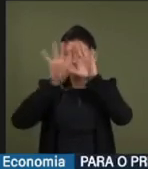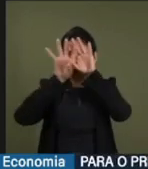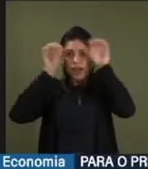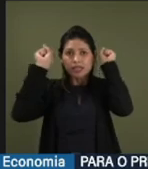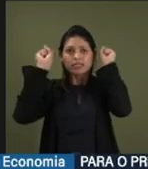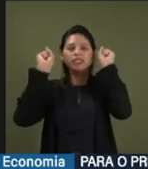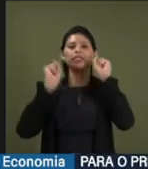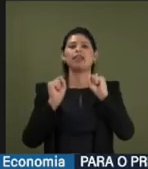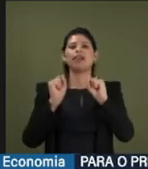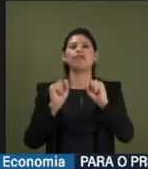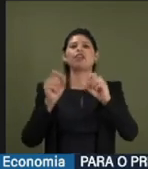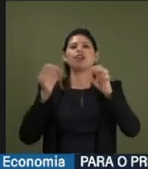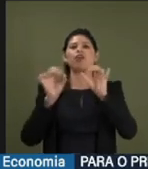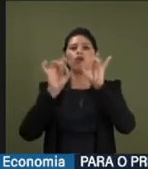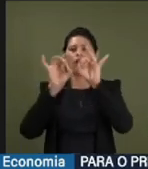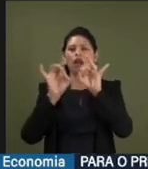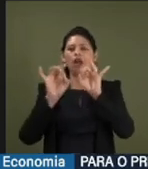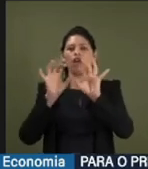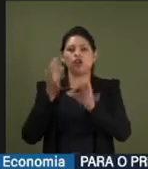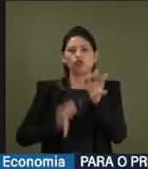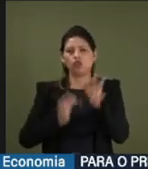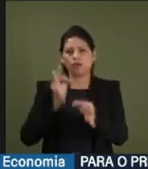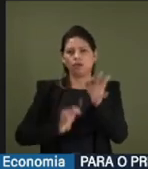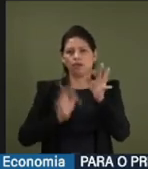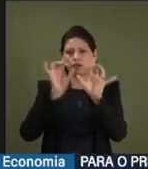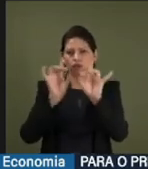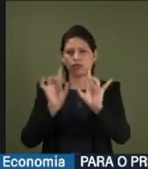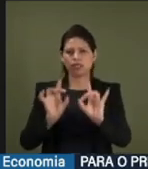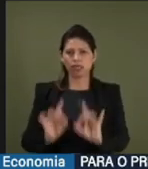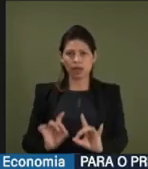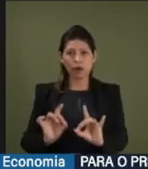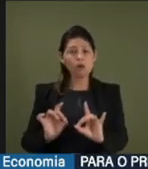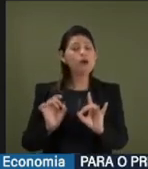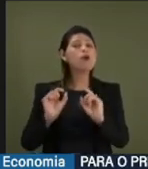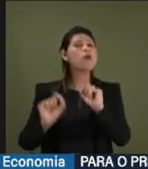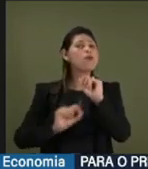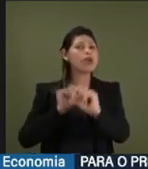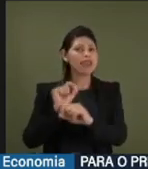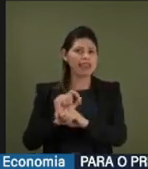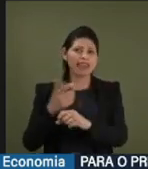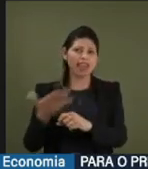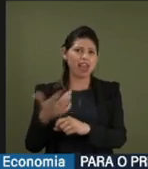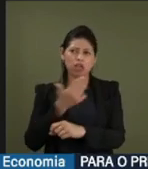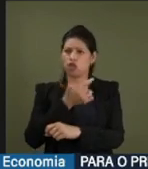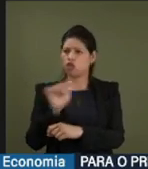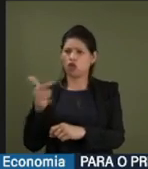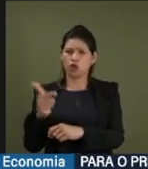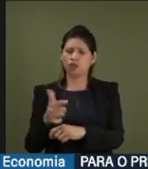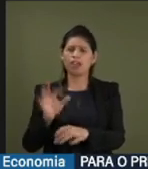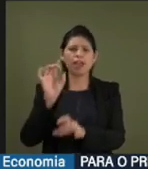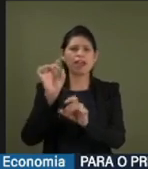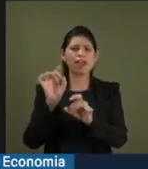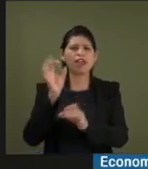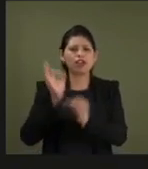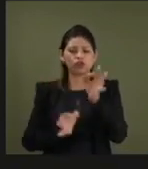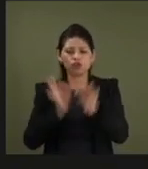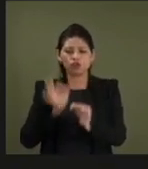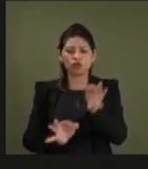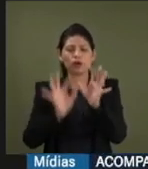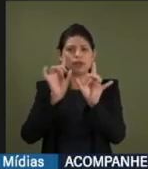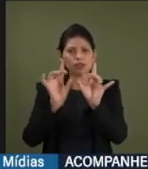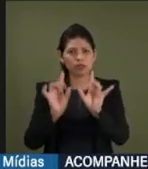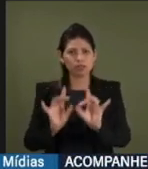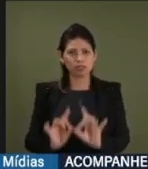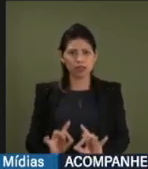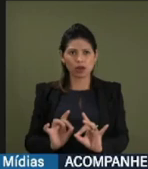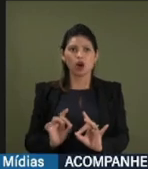as pessoas na mão, essa que é a grande verdade, e ainda coloca gente que nem tem foro ainda, já está botando dentro